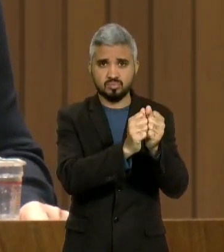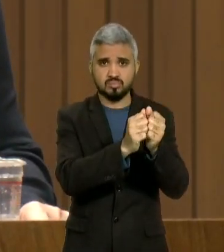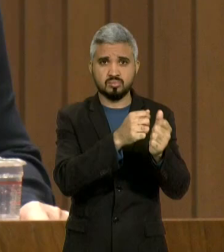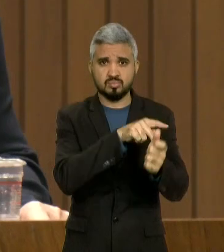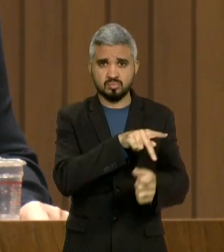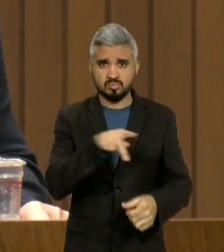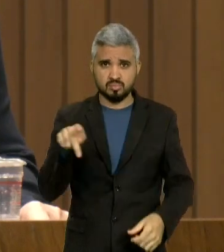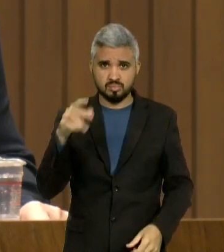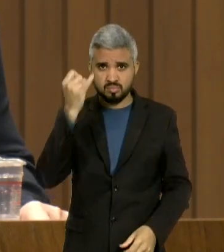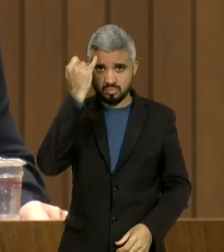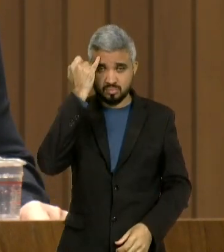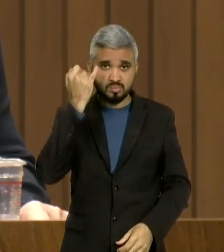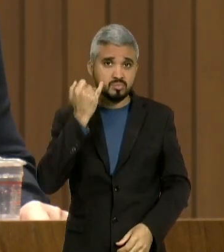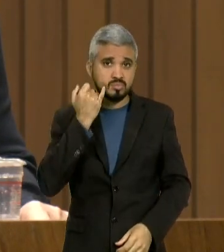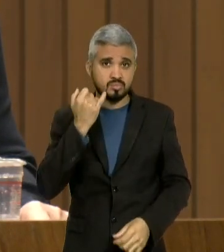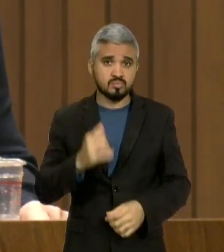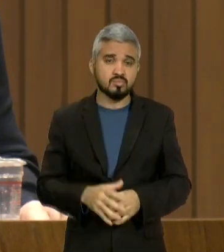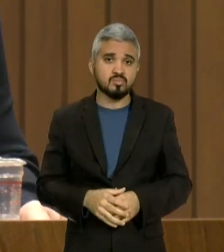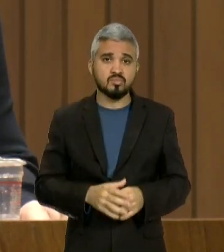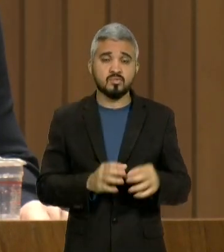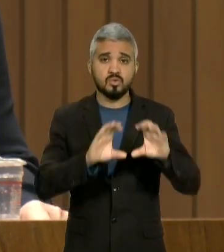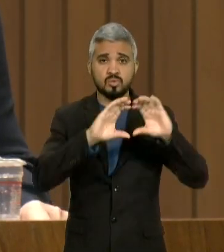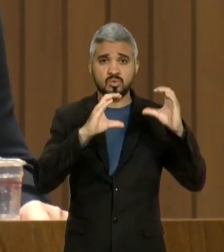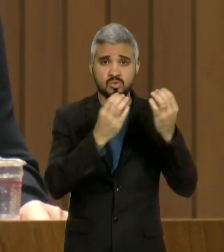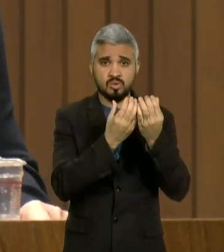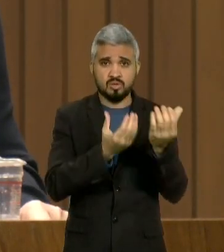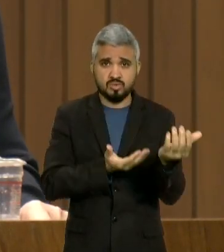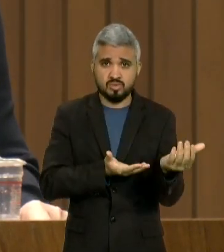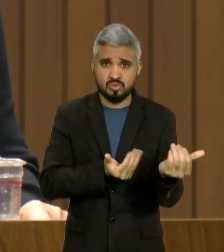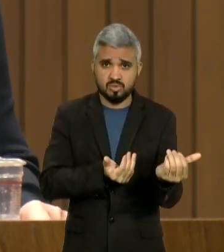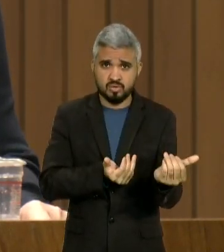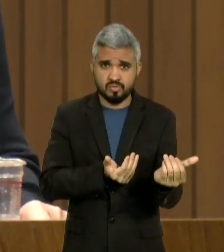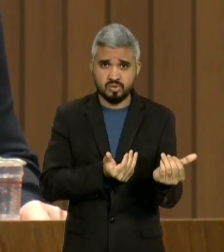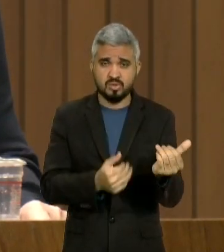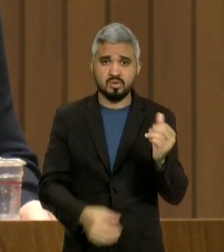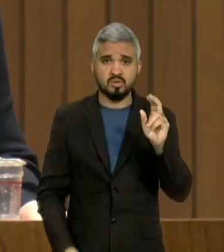Iracema, no Congresso de Jovens da UMADET.